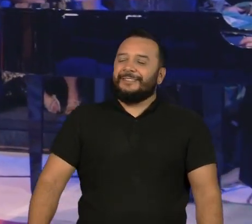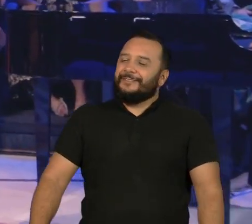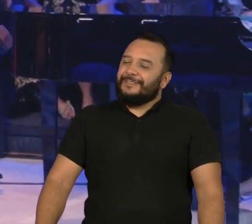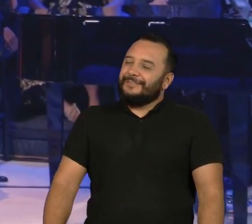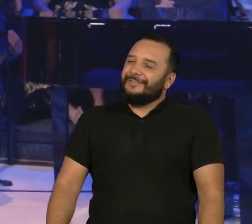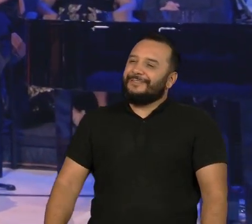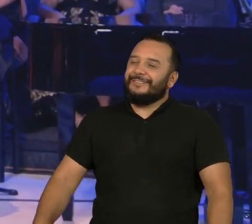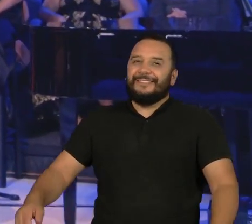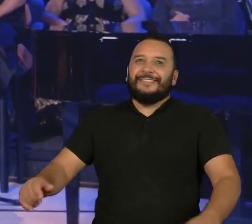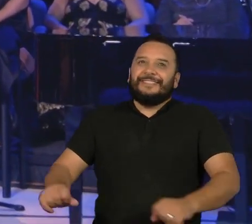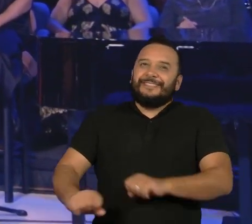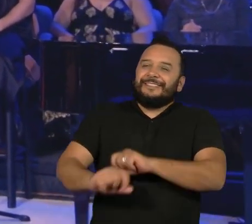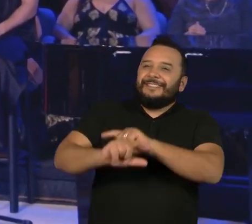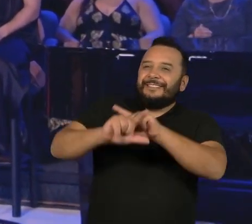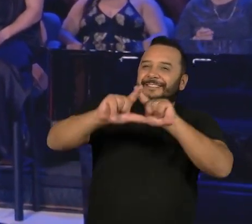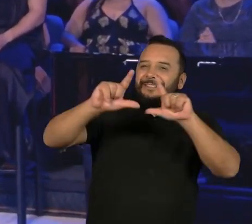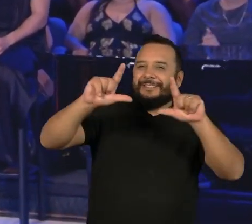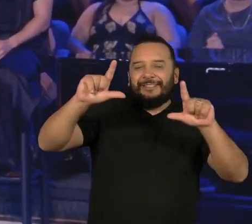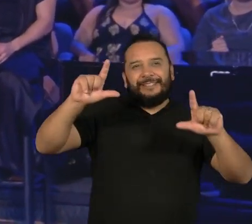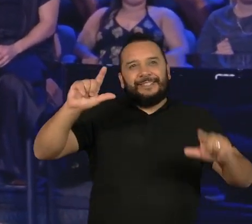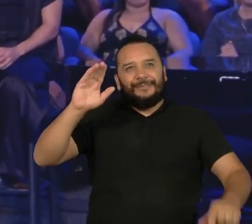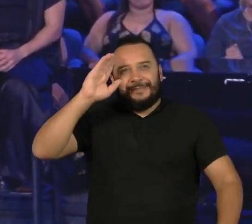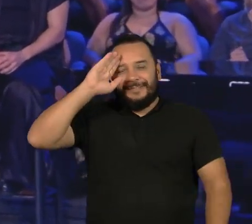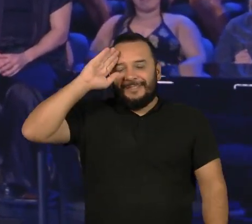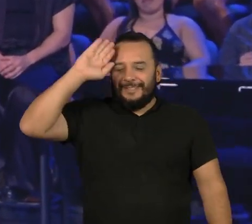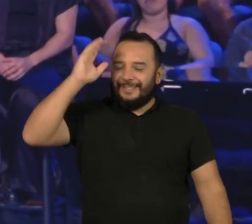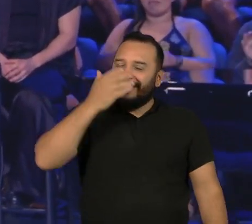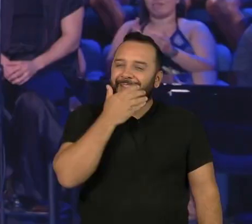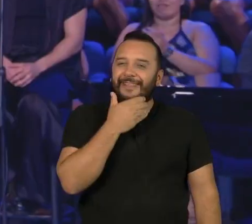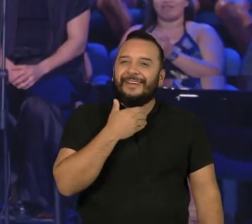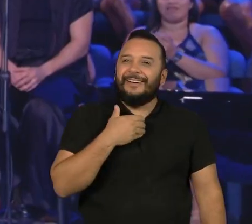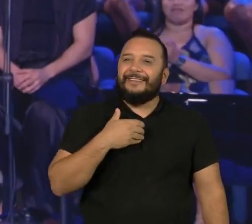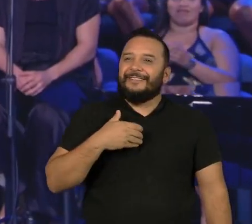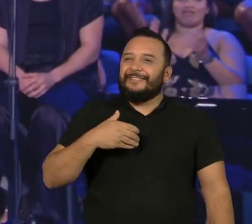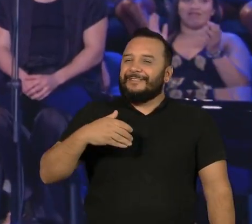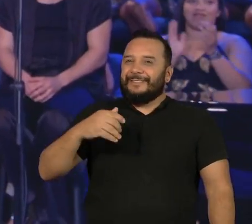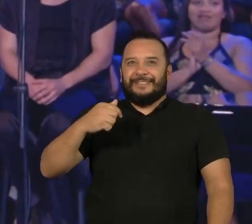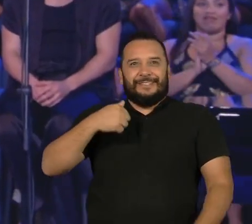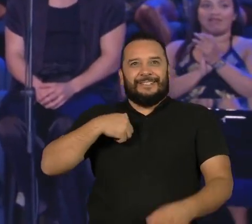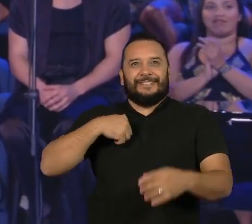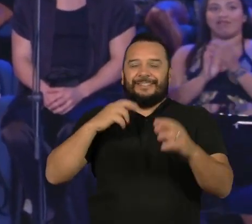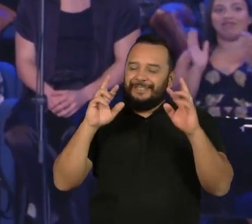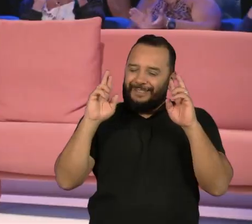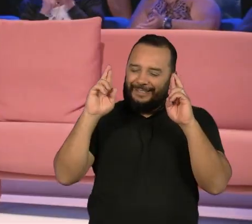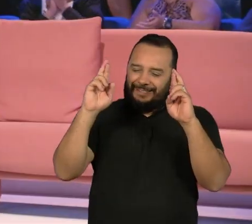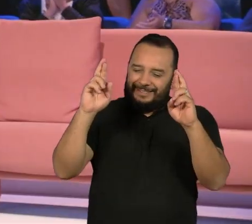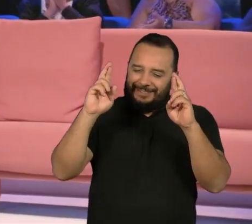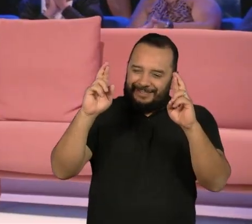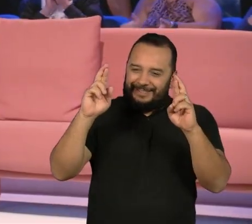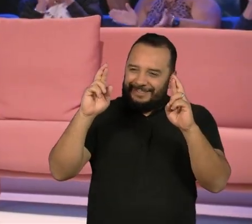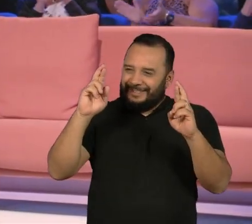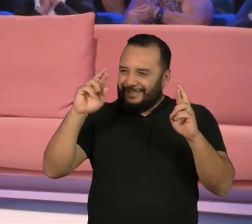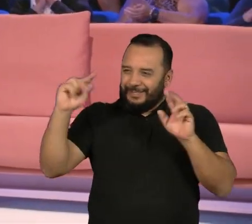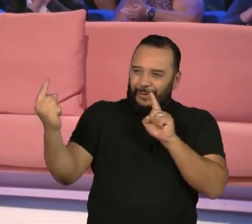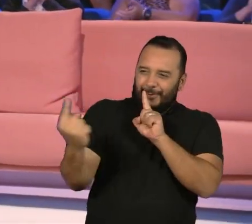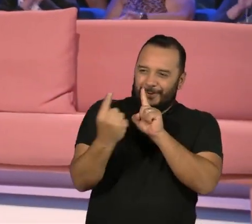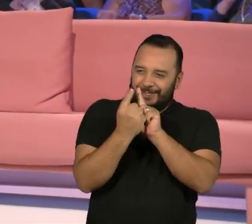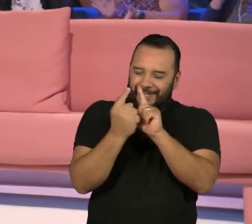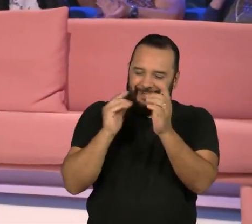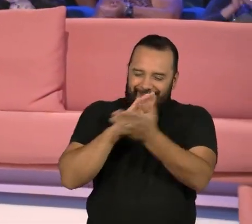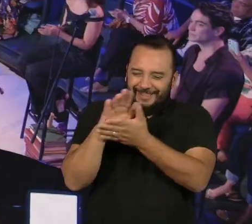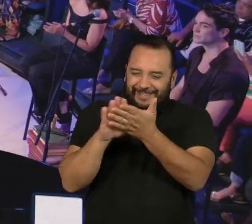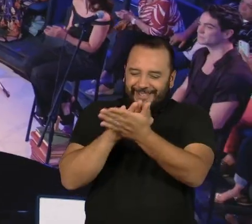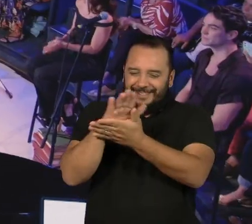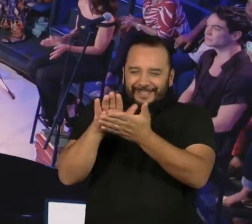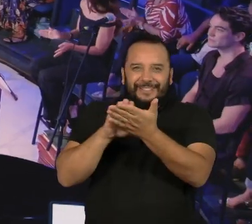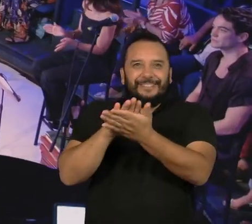Dia de Natal sumia, torcendo pra que não me encontraria.